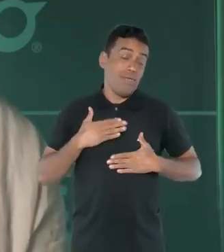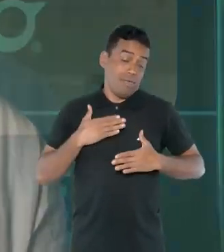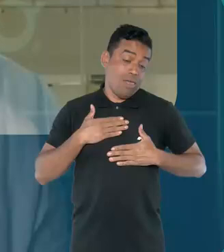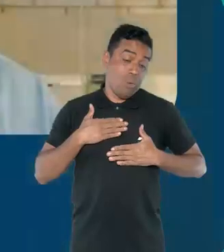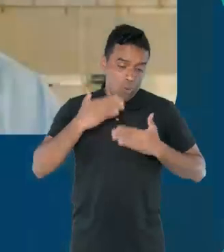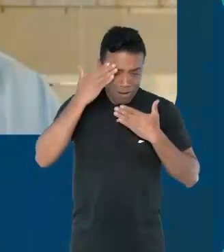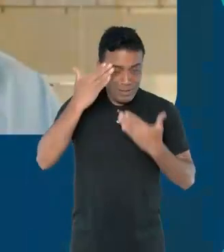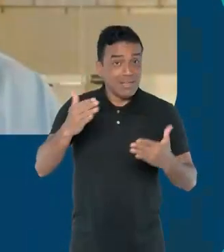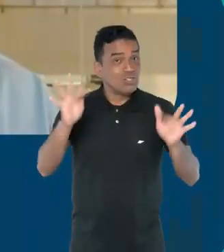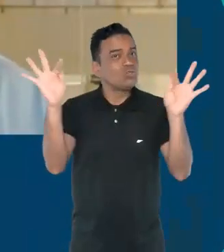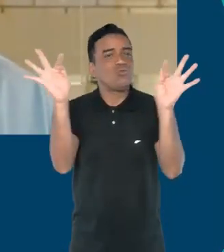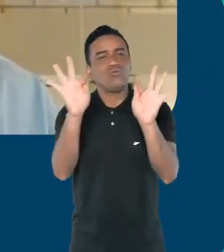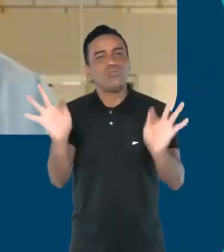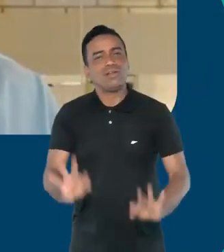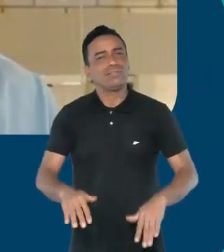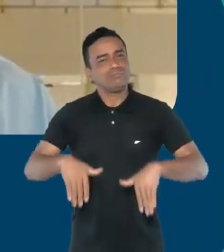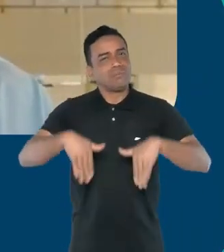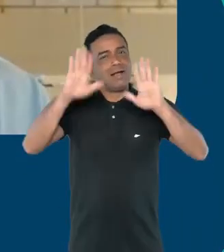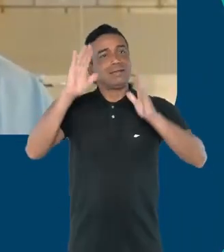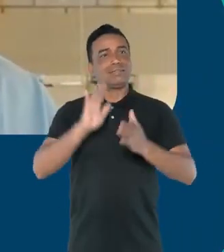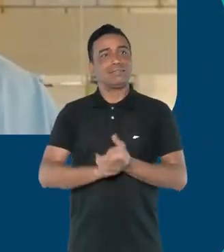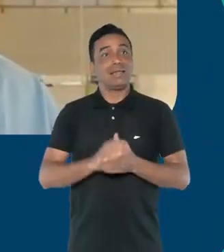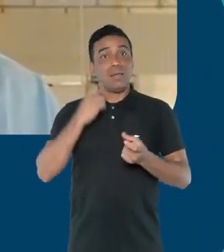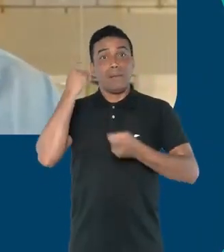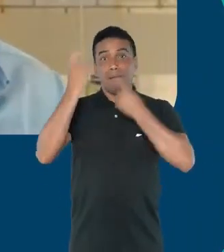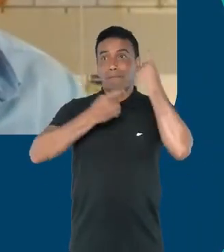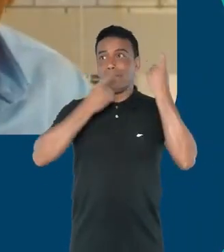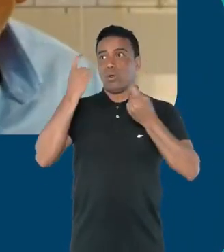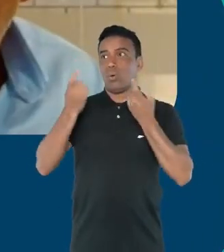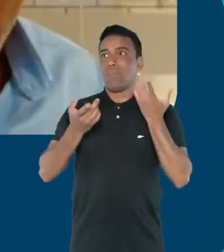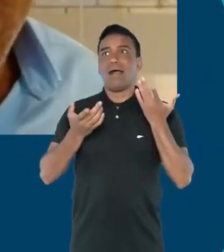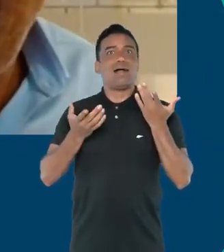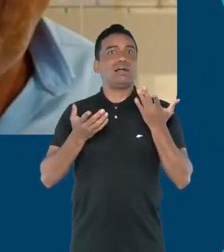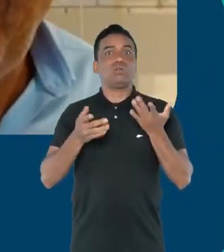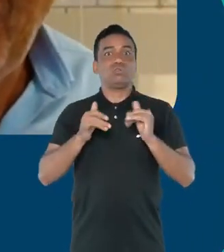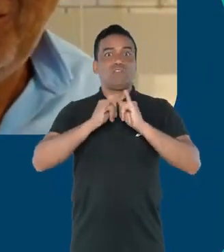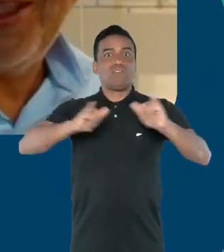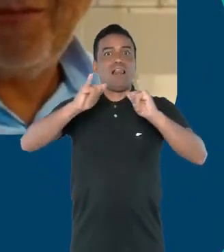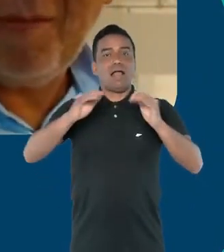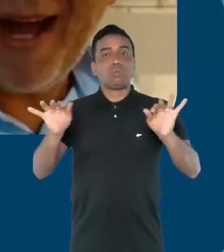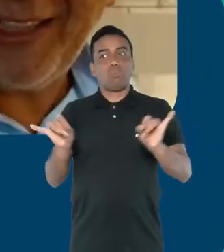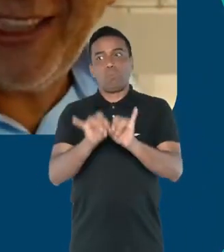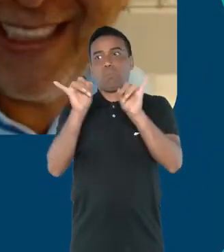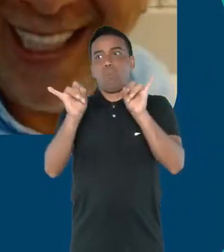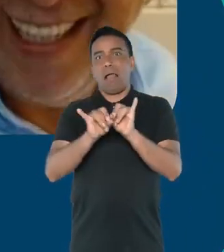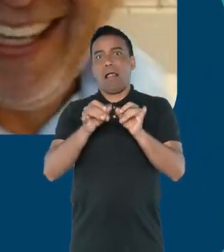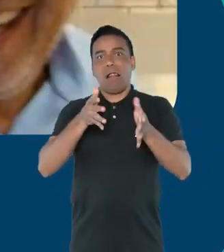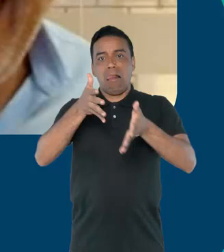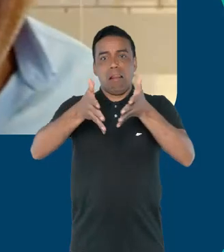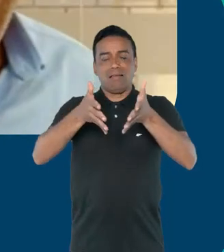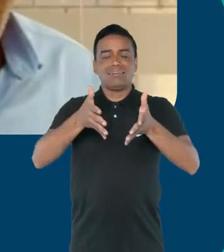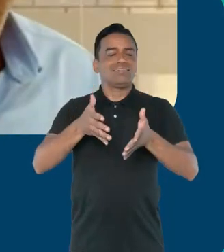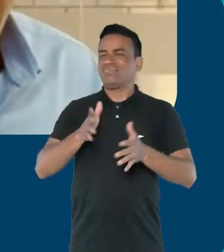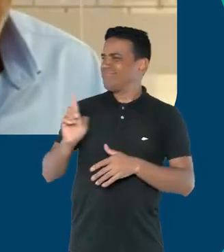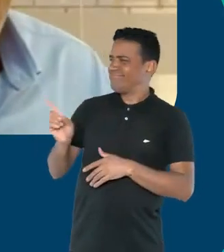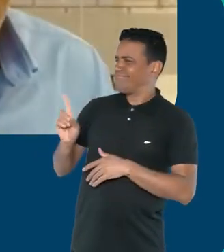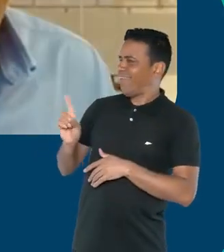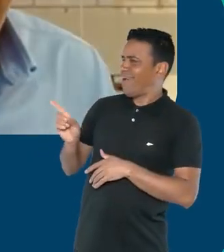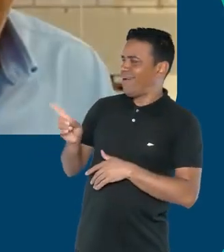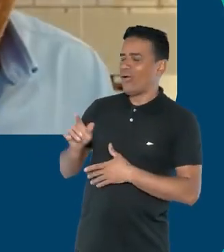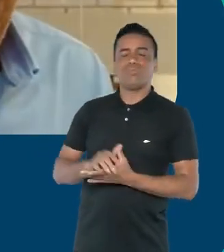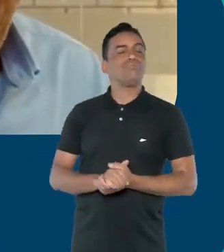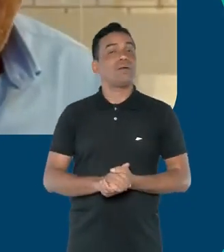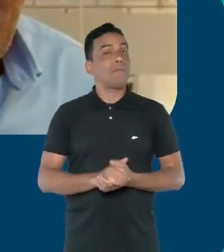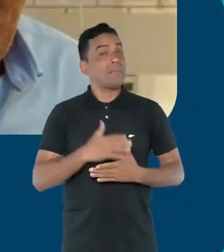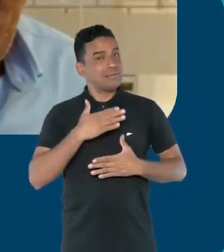Olha, eu que agradeço, muito feliz, preocupado de talvez ter dito muitas bobagens Não, de forma aqui,